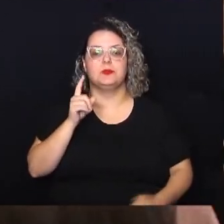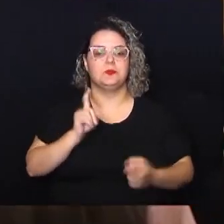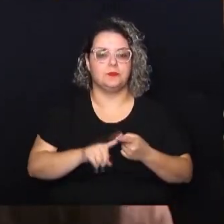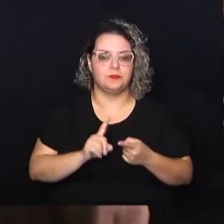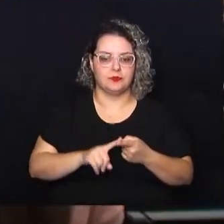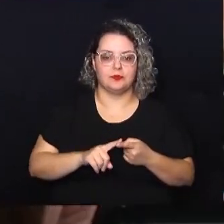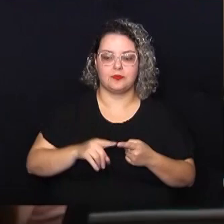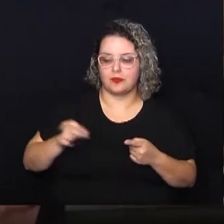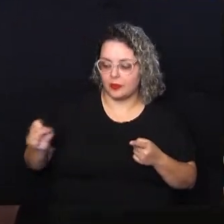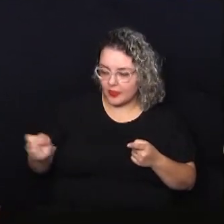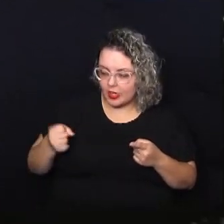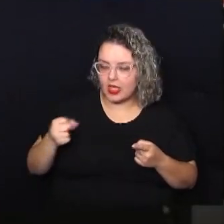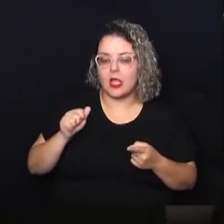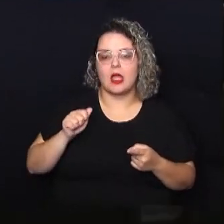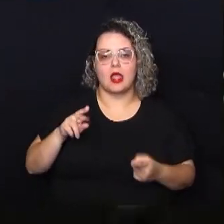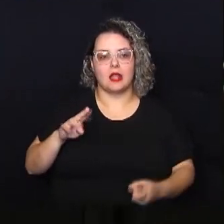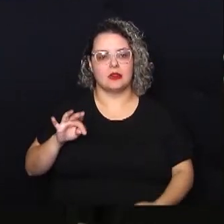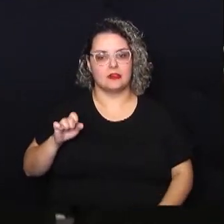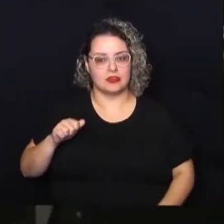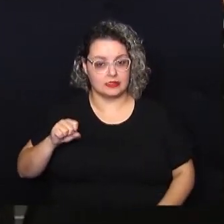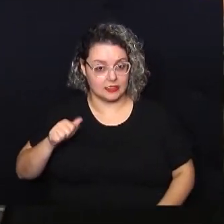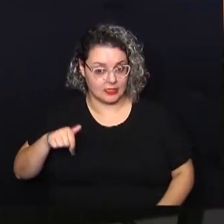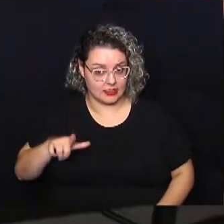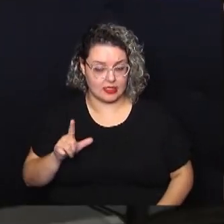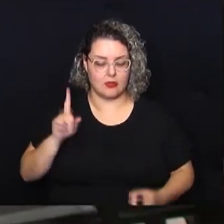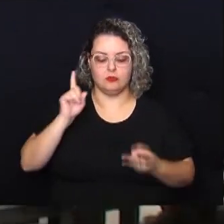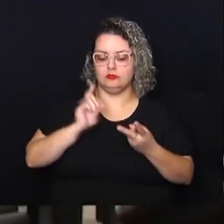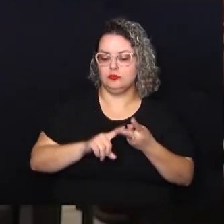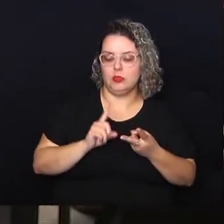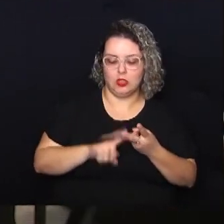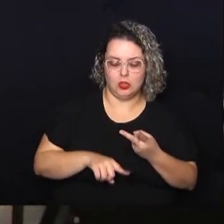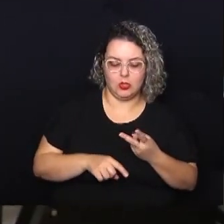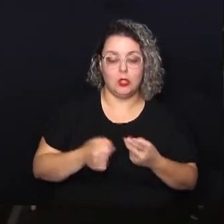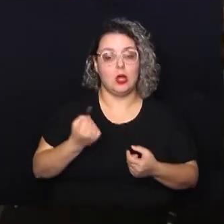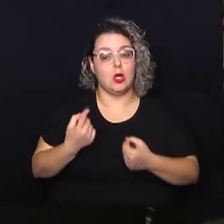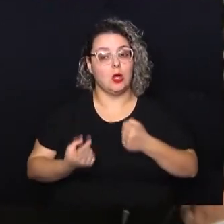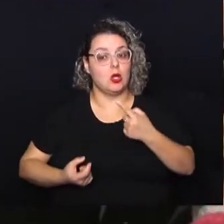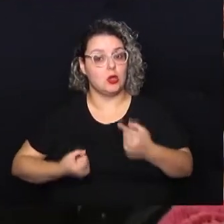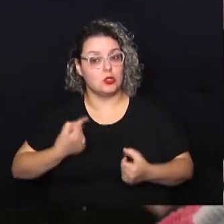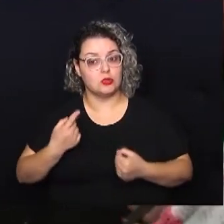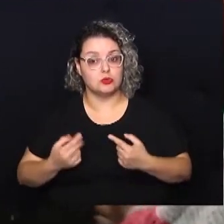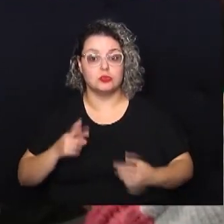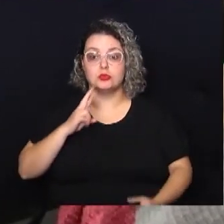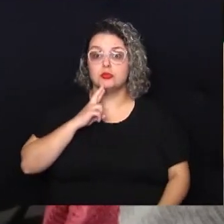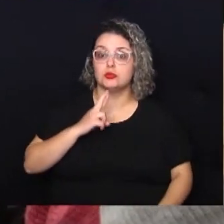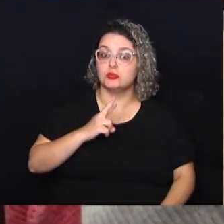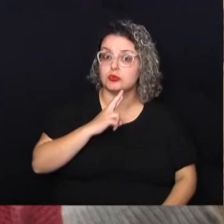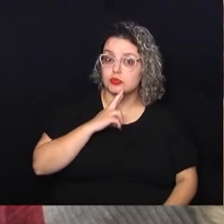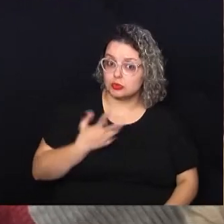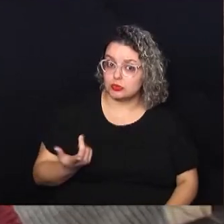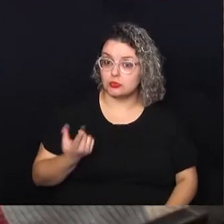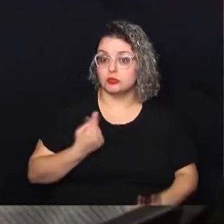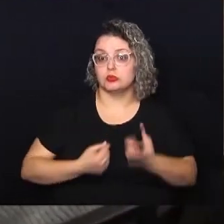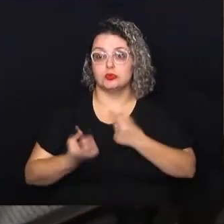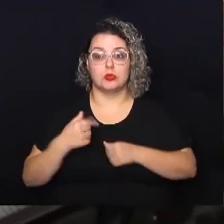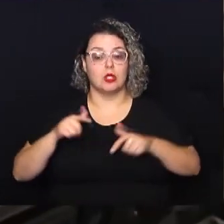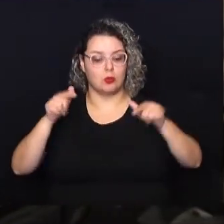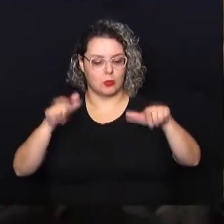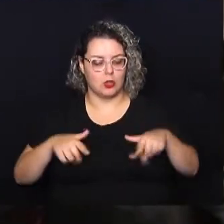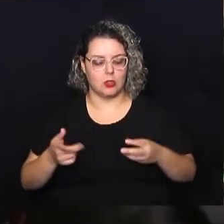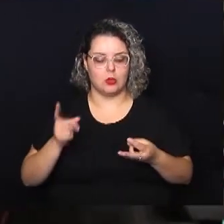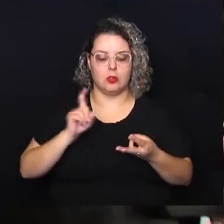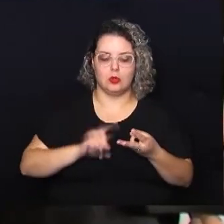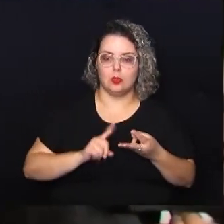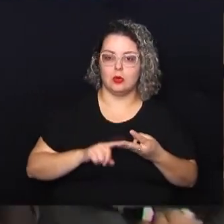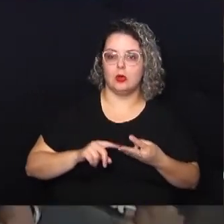cervejaria artesanal, nós vamos ter, por exemplo, alguns restaurantes aí da economia local, o